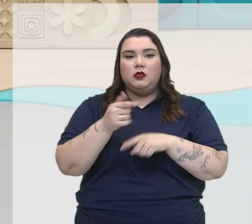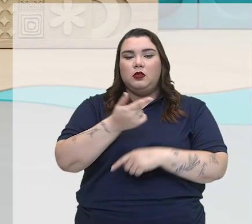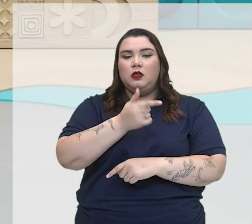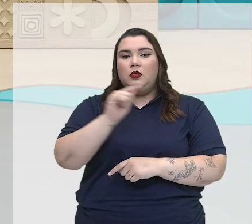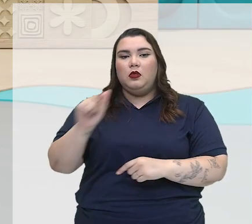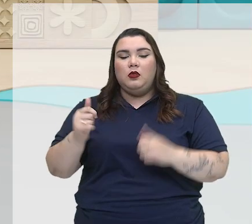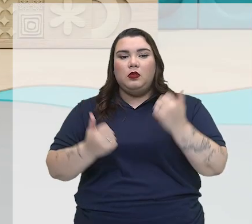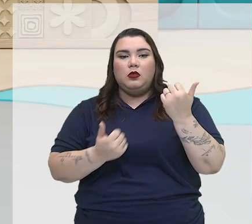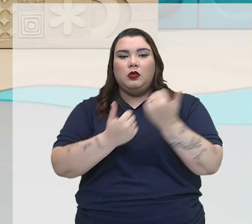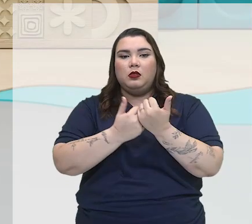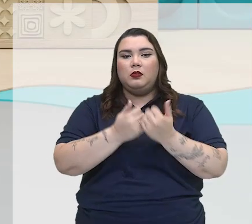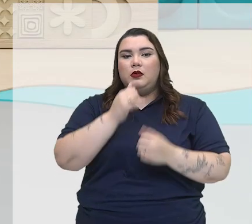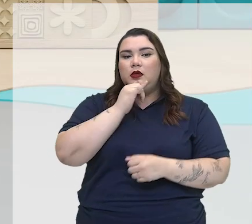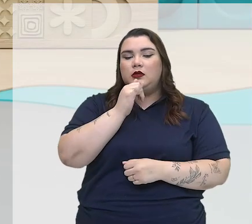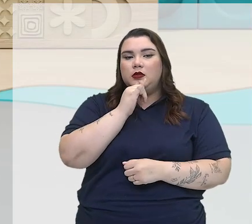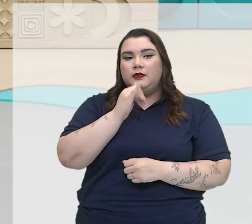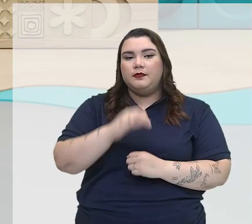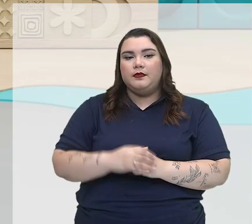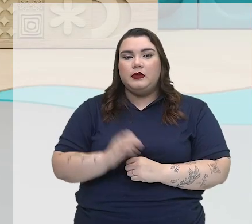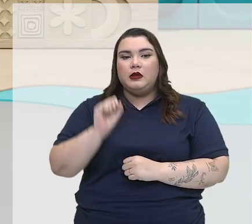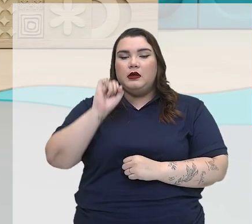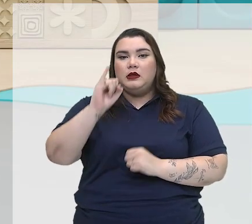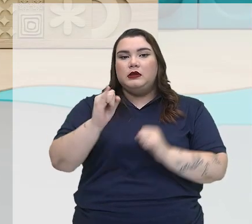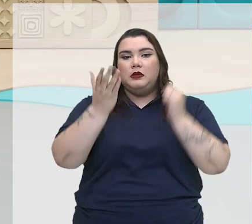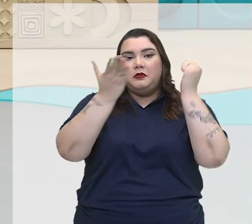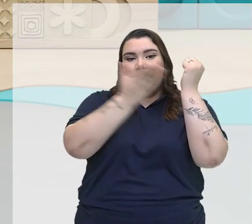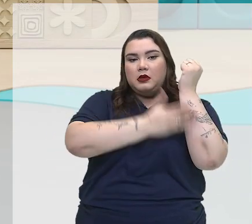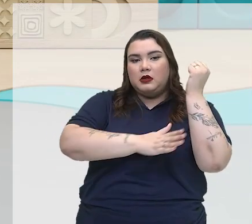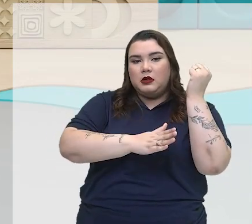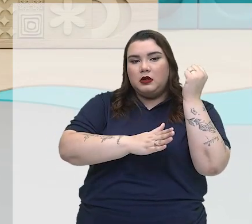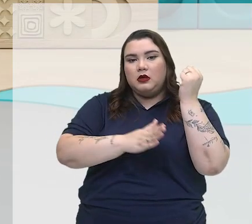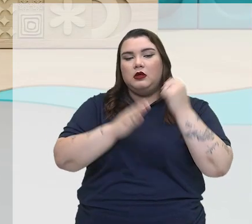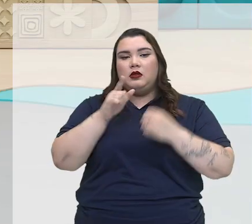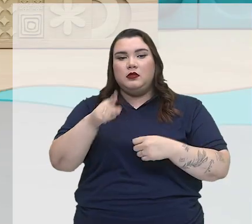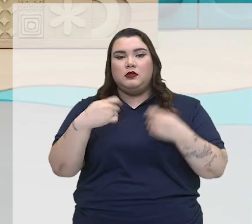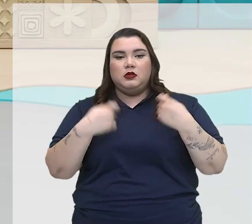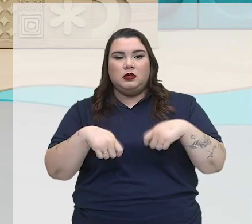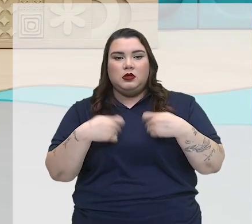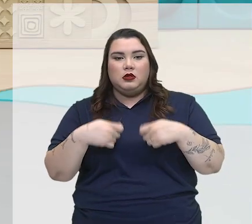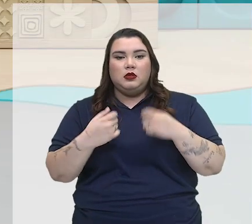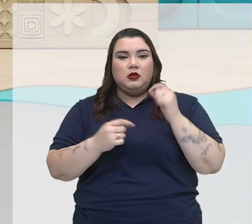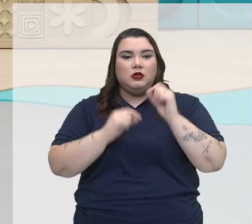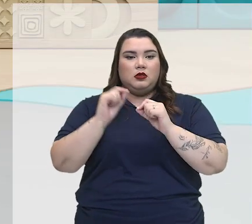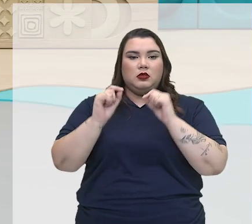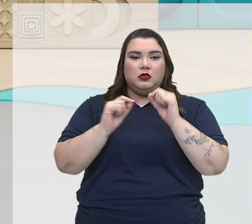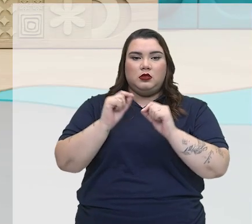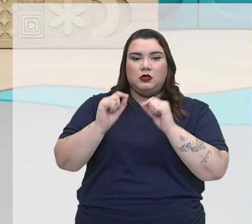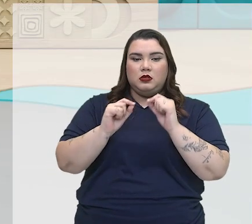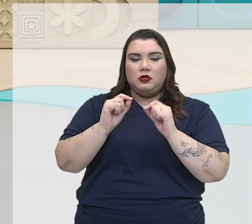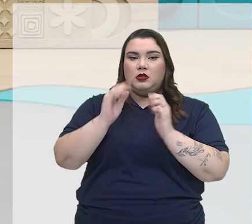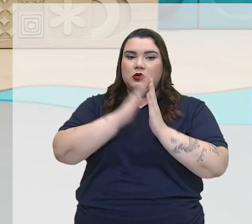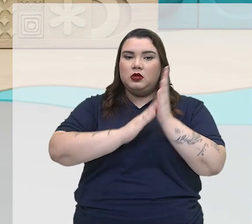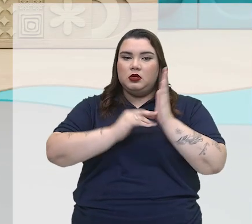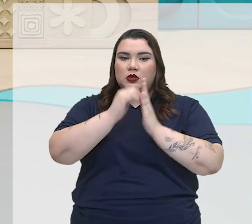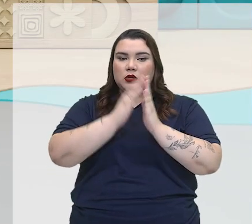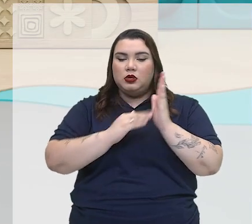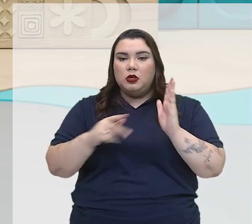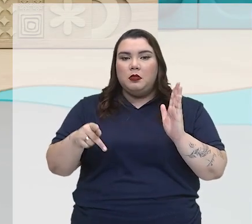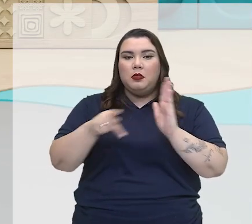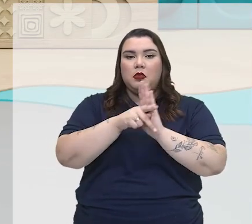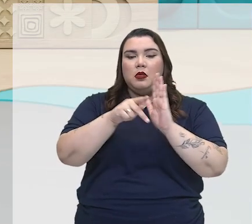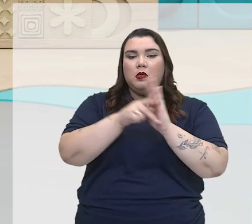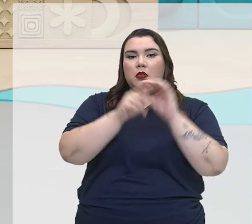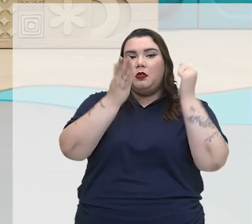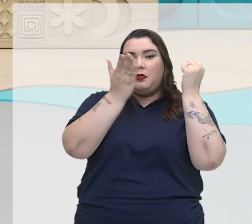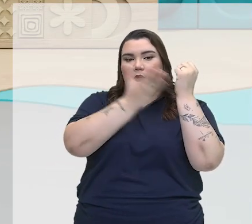um outro suporte. Se for a madeira também, você vai precisar do quê? De uma tinta específica para